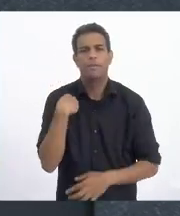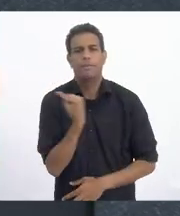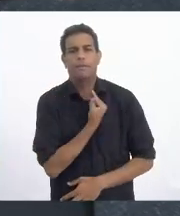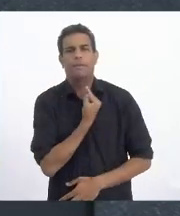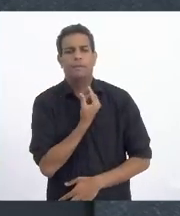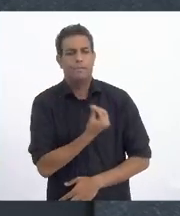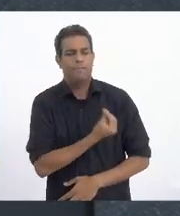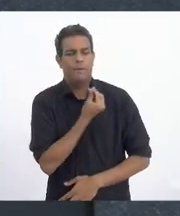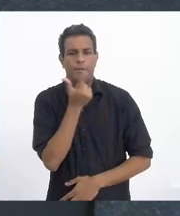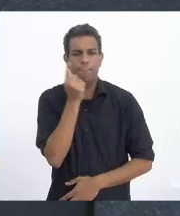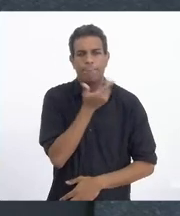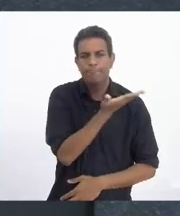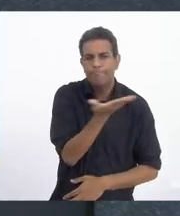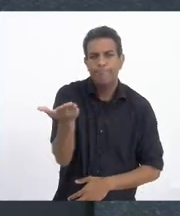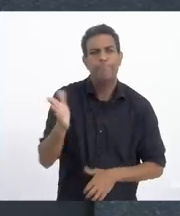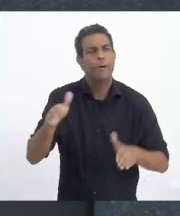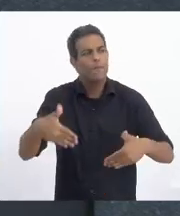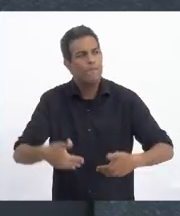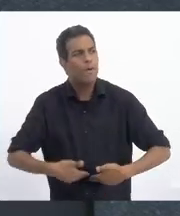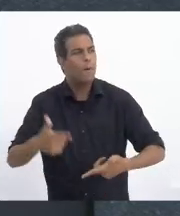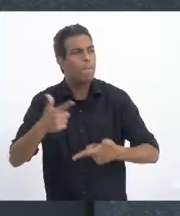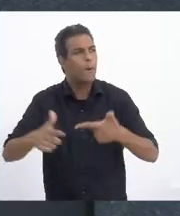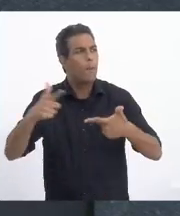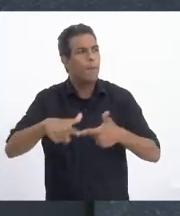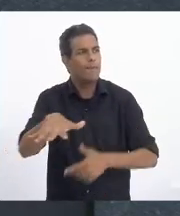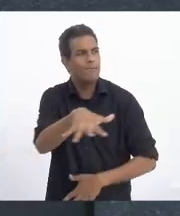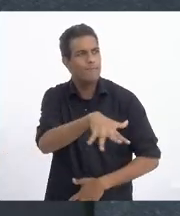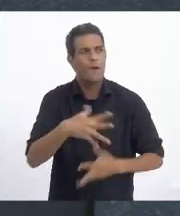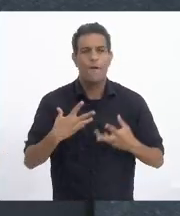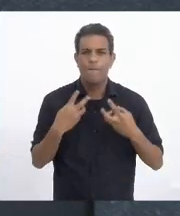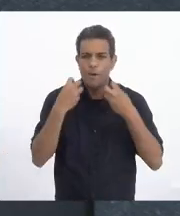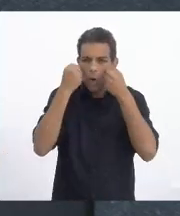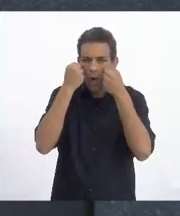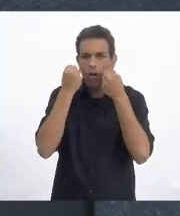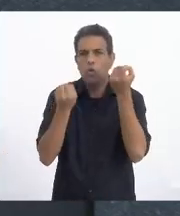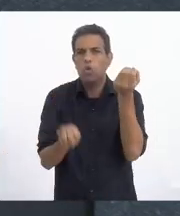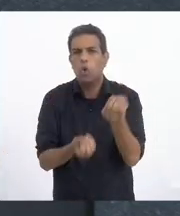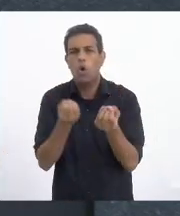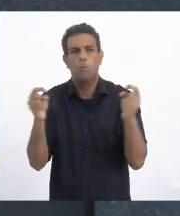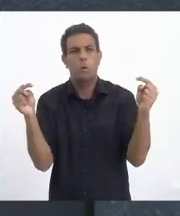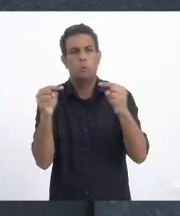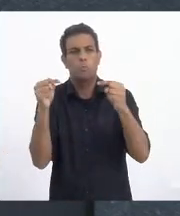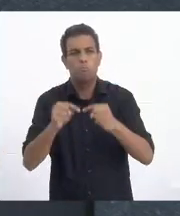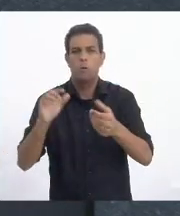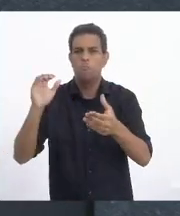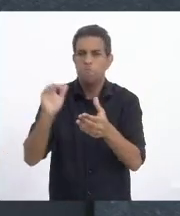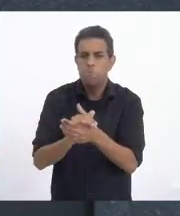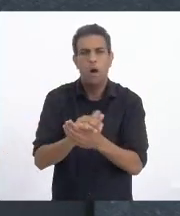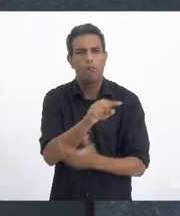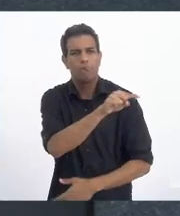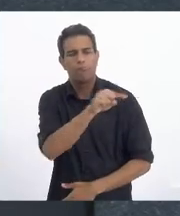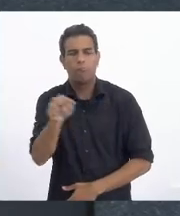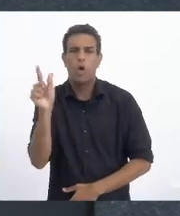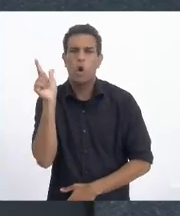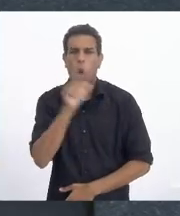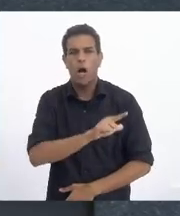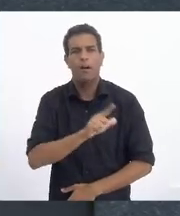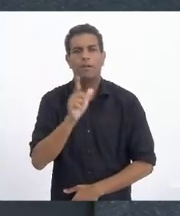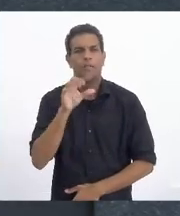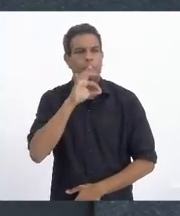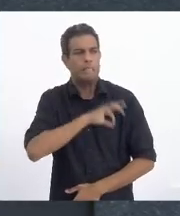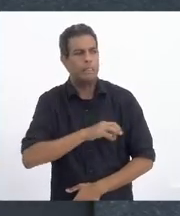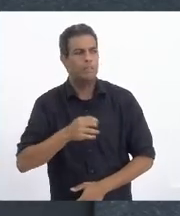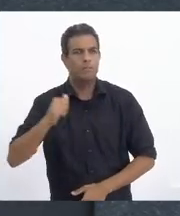nossas meninas que hoje passam necessidade. É vergonha para o estado, onde esposas de policiais precisam ganhar